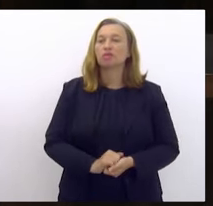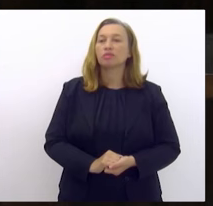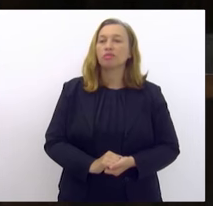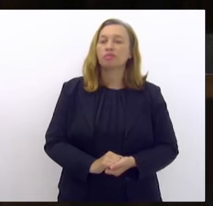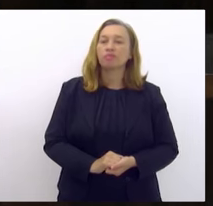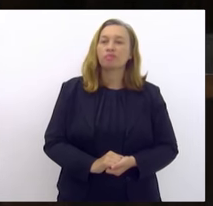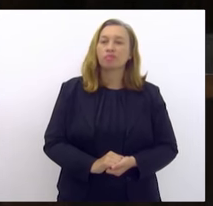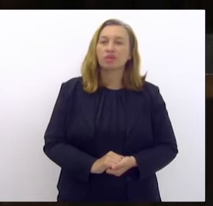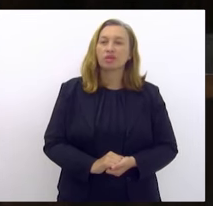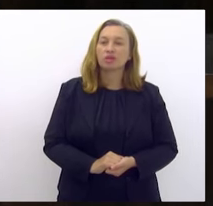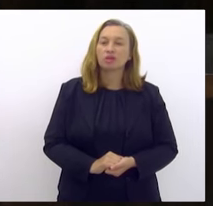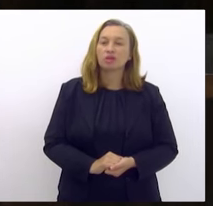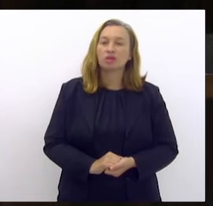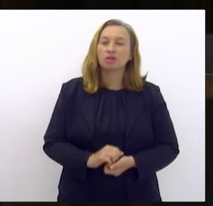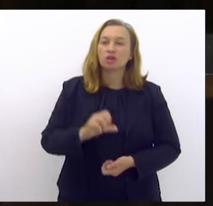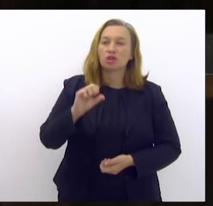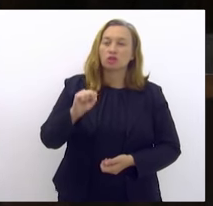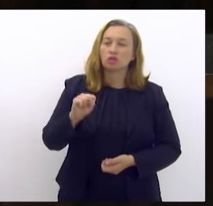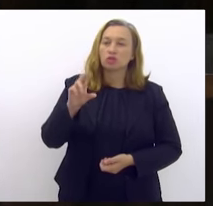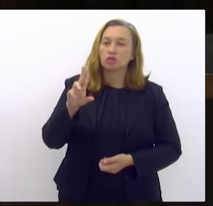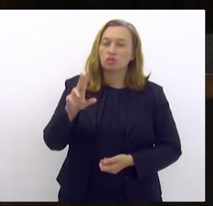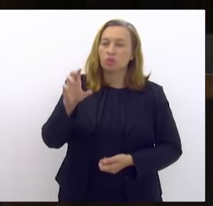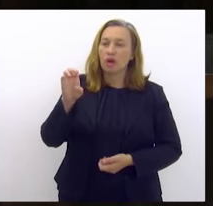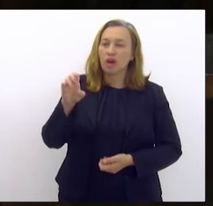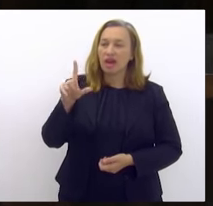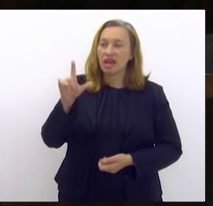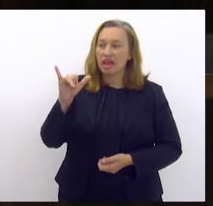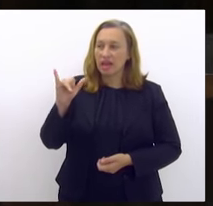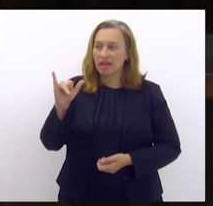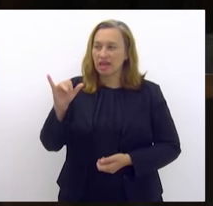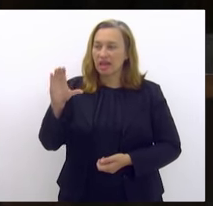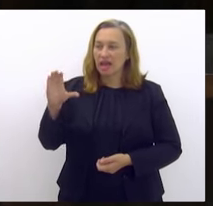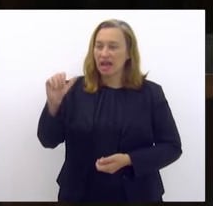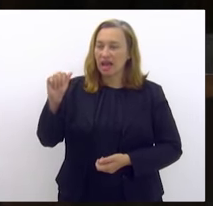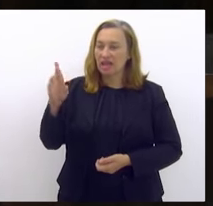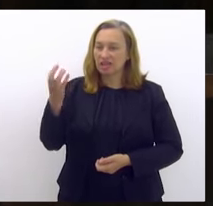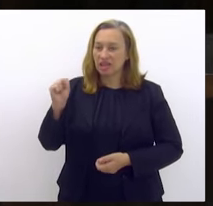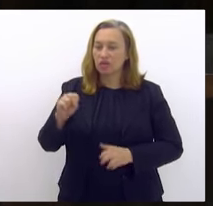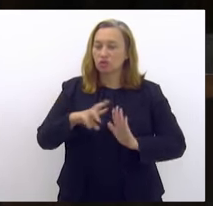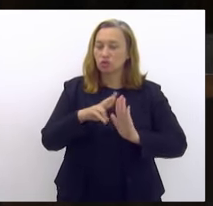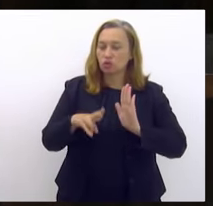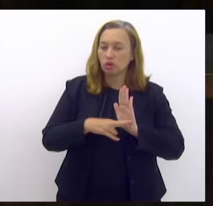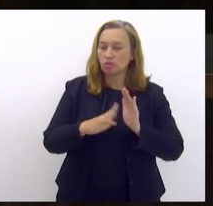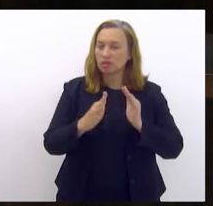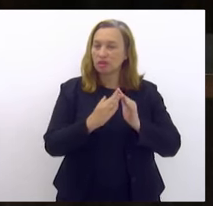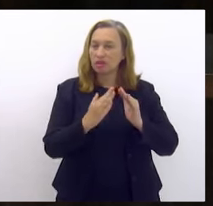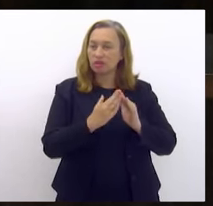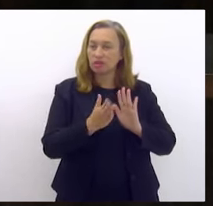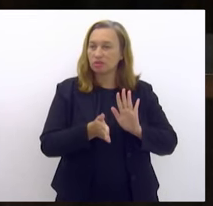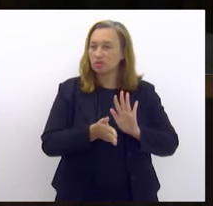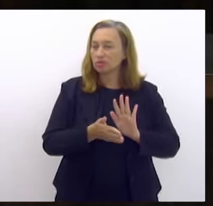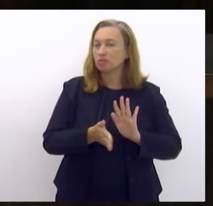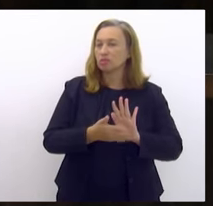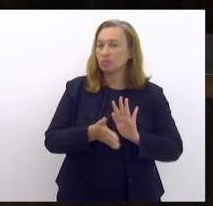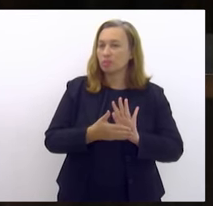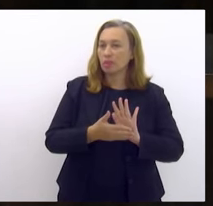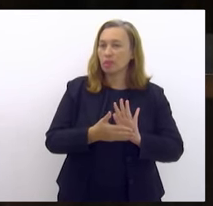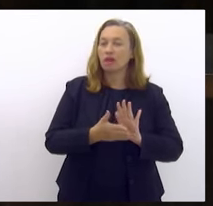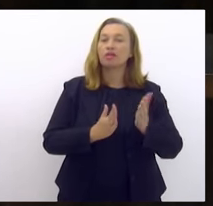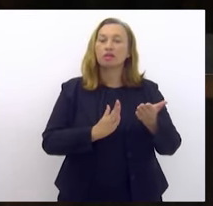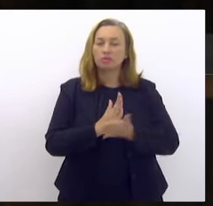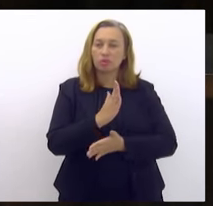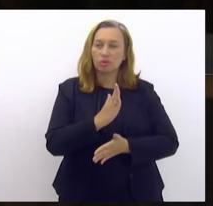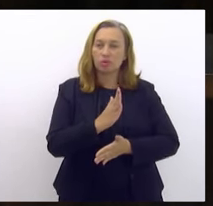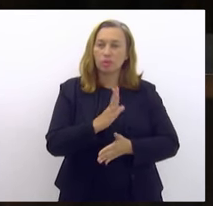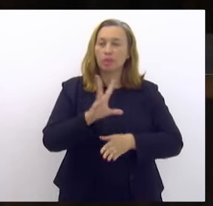a Sueli Carneiro. Parecer das comissões de normas internas e proporcionais externas,